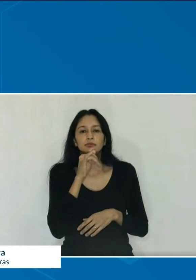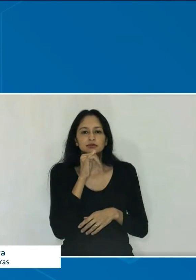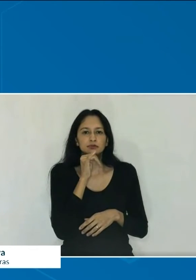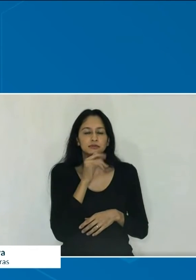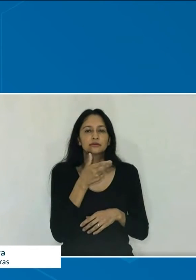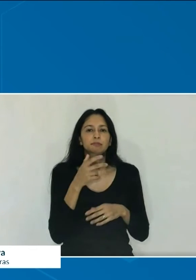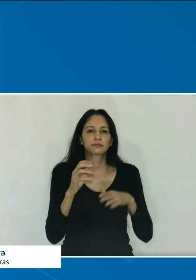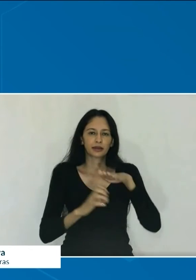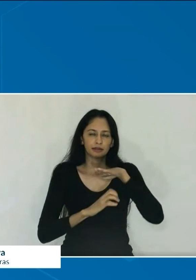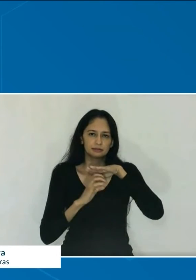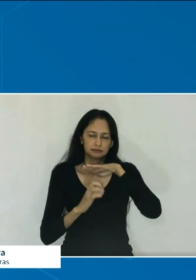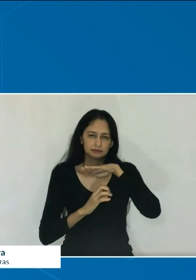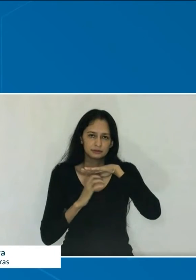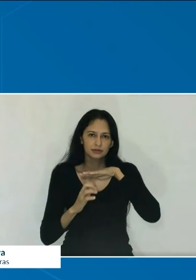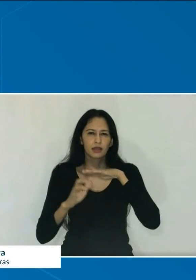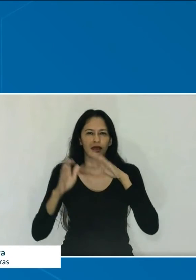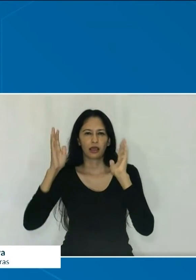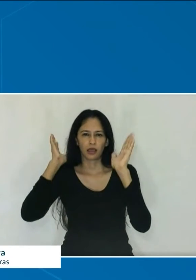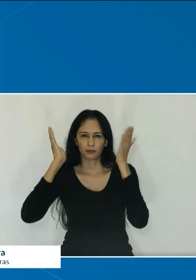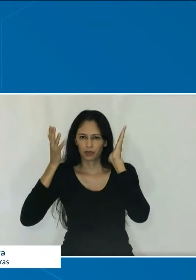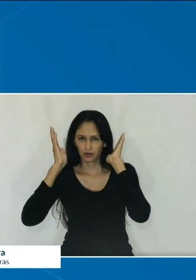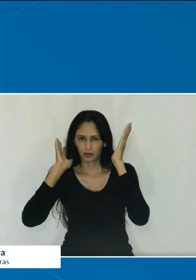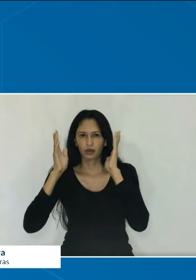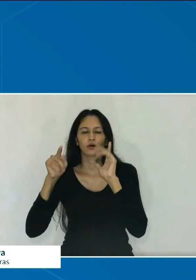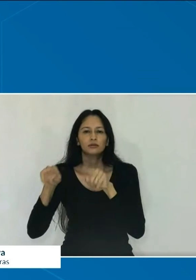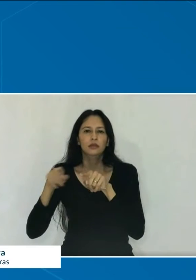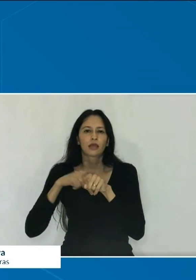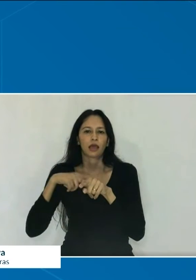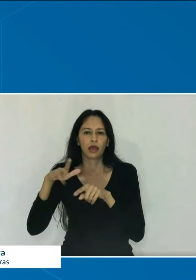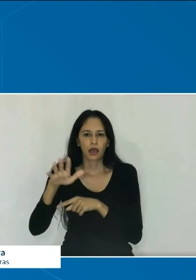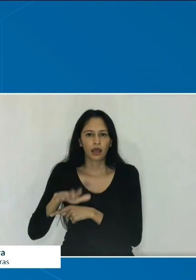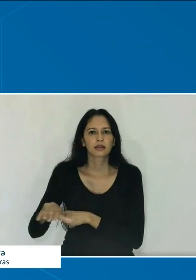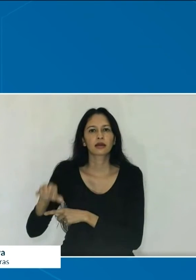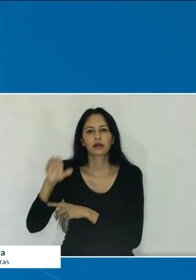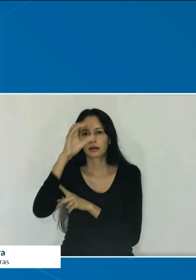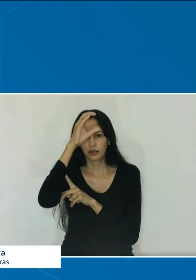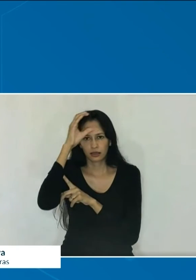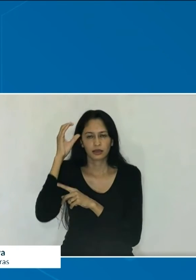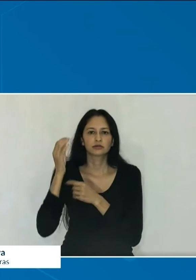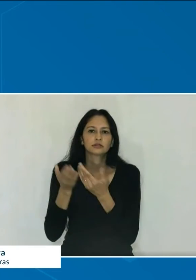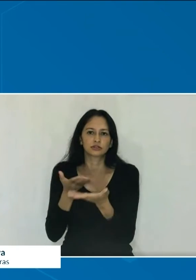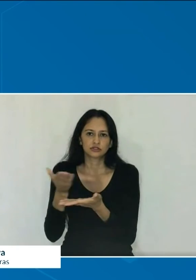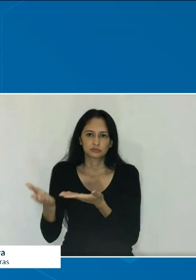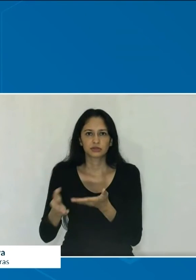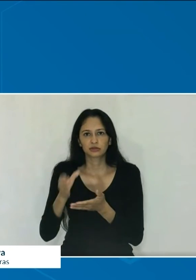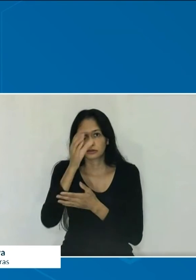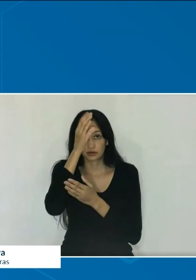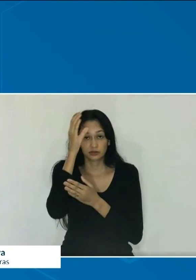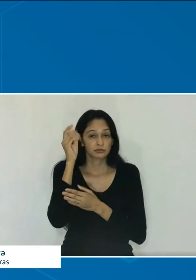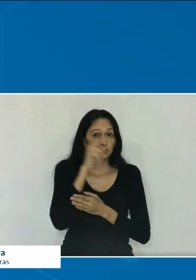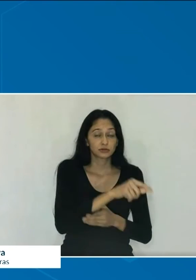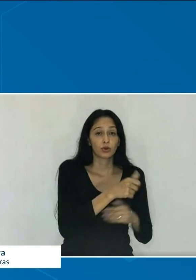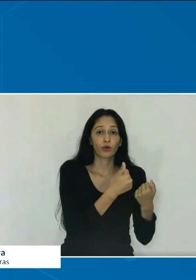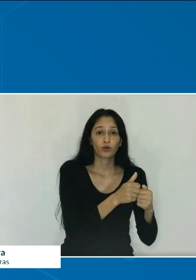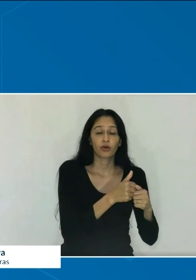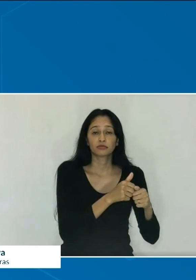clientes, então eles têm uma área para a satisfação do cliente, uma área de atenção ao cliente, né? Coisa que você não vai ver em uma empresa de transporte de ônibus, você não vai ter